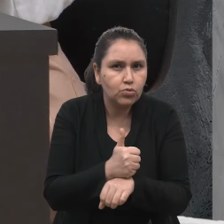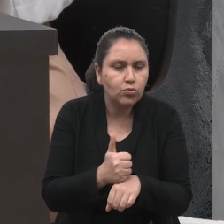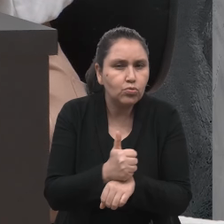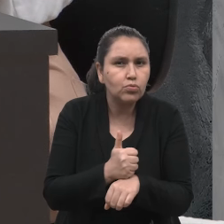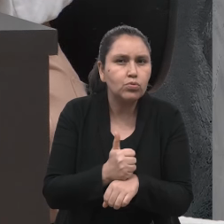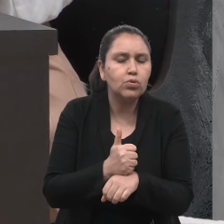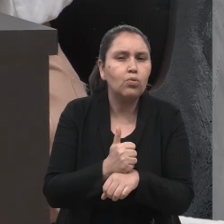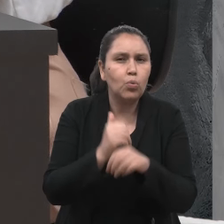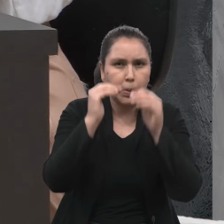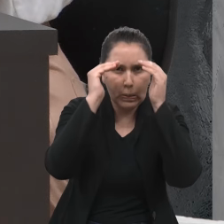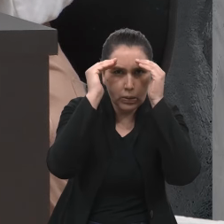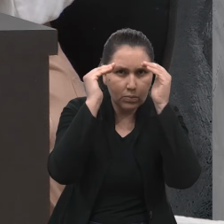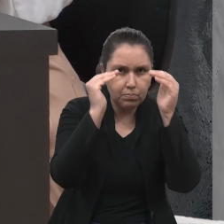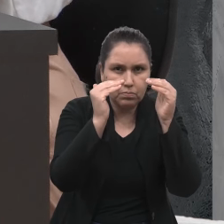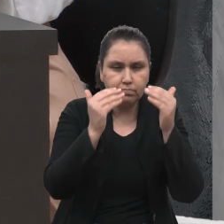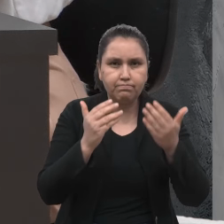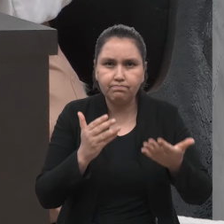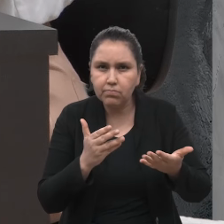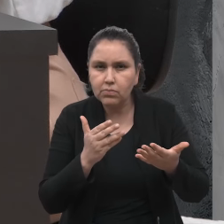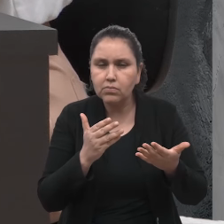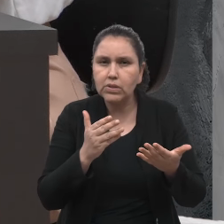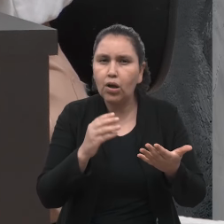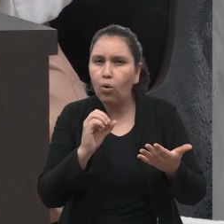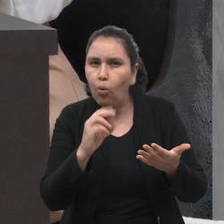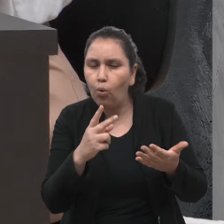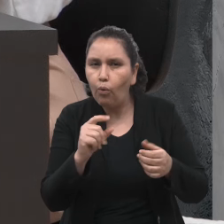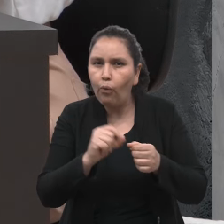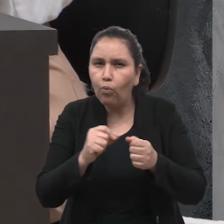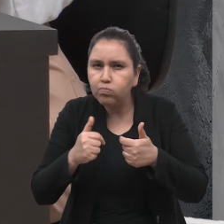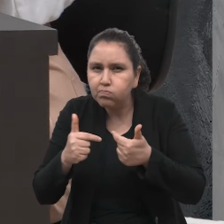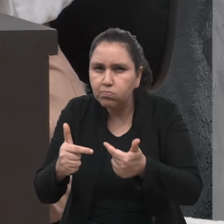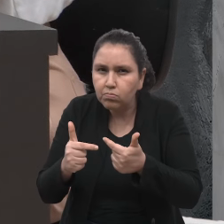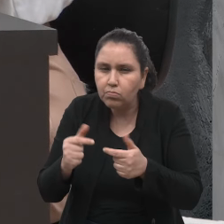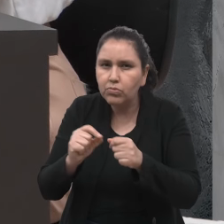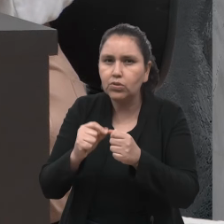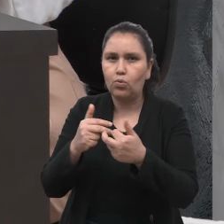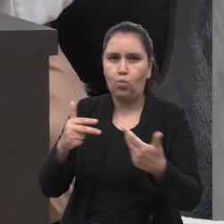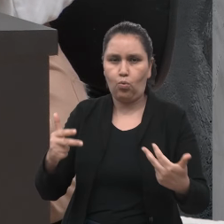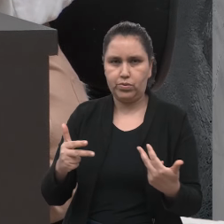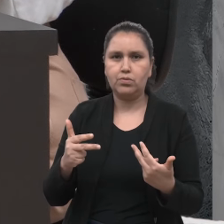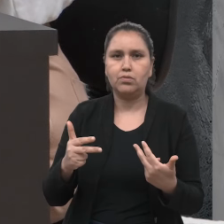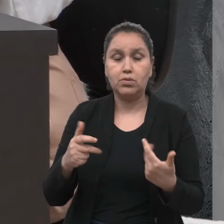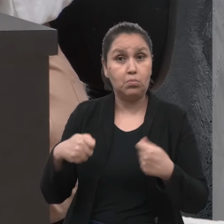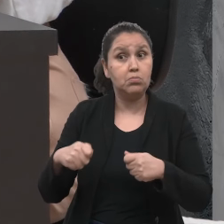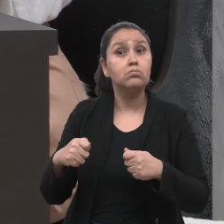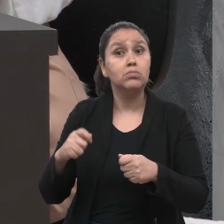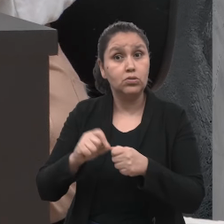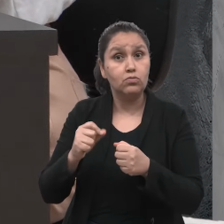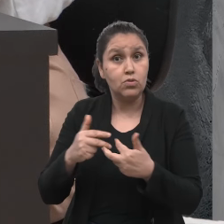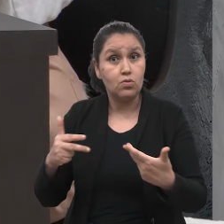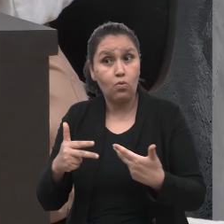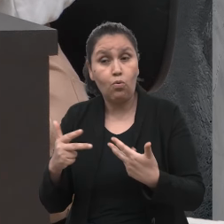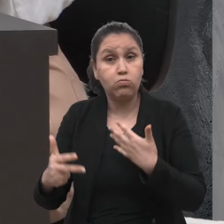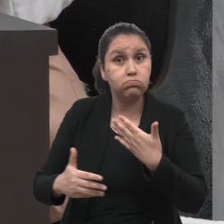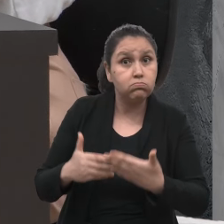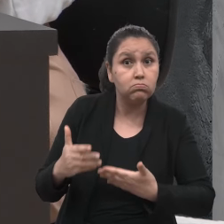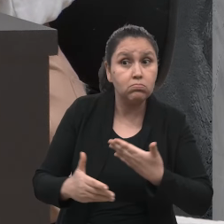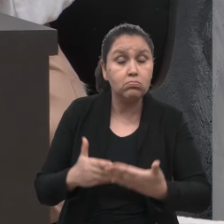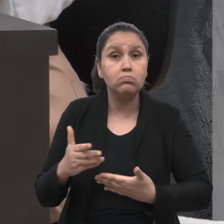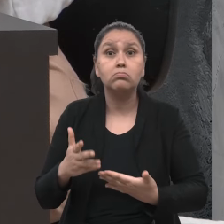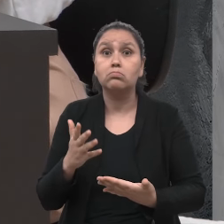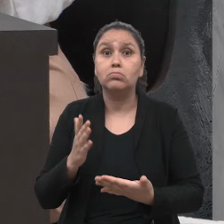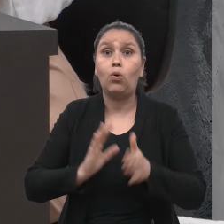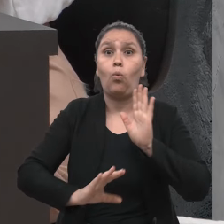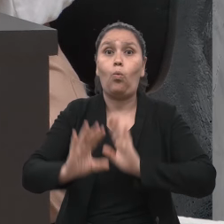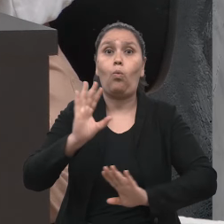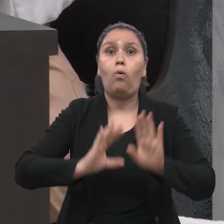quando o profissional tem que respeitar e quando ele precisa agir? Não, tu quer silêncio, mas eu preciso agir, porque senão